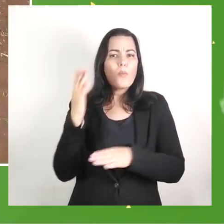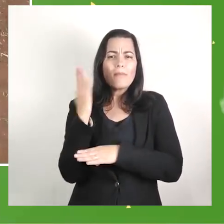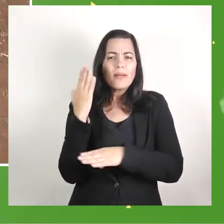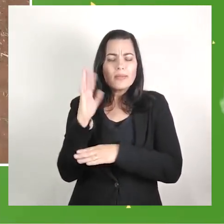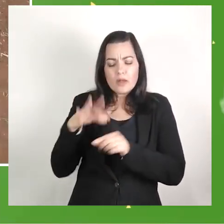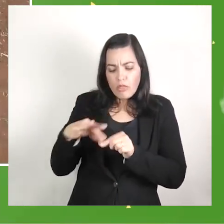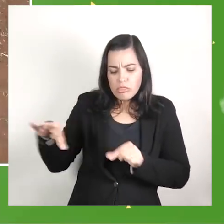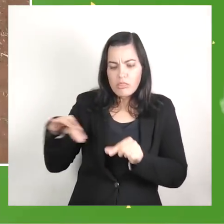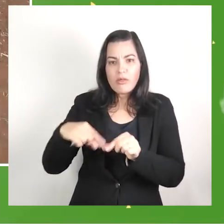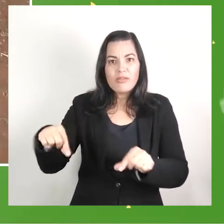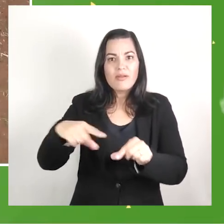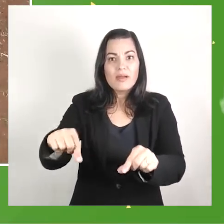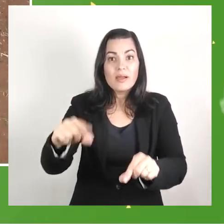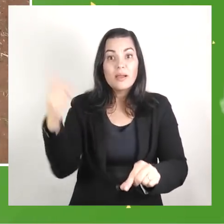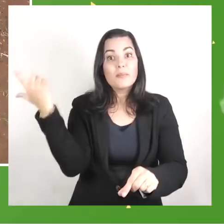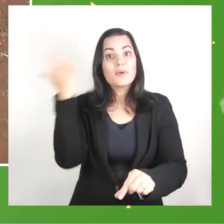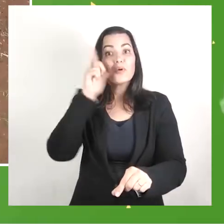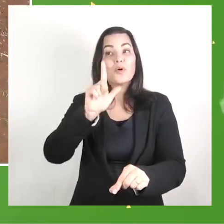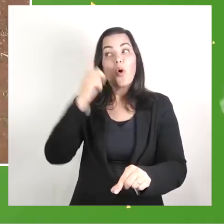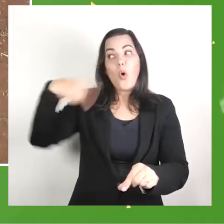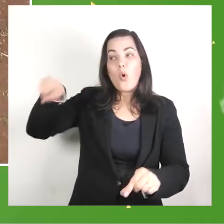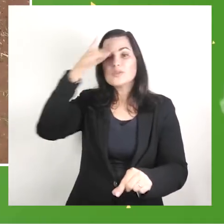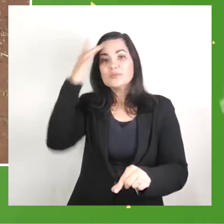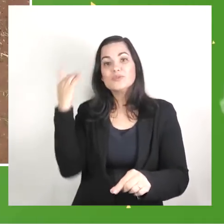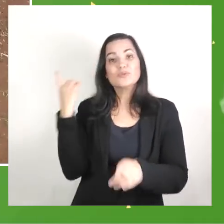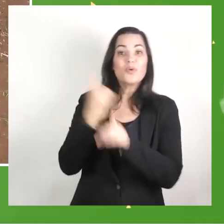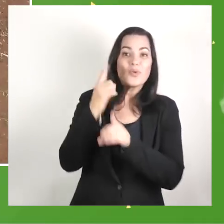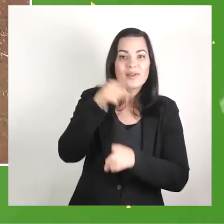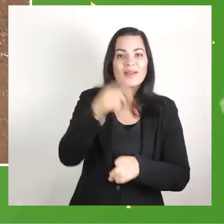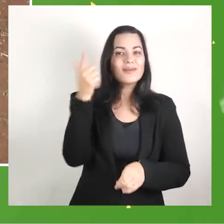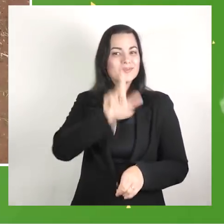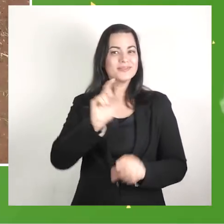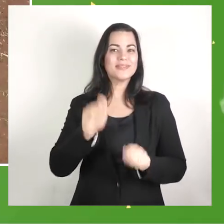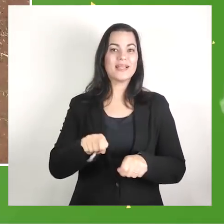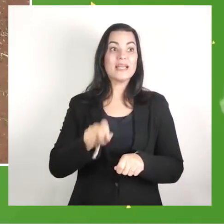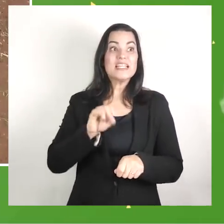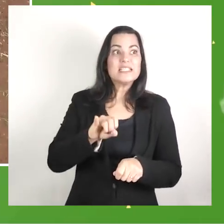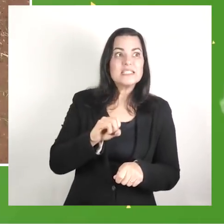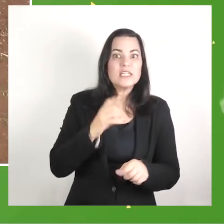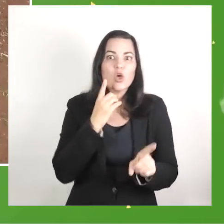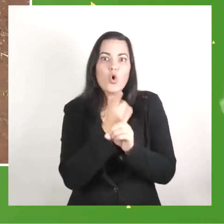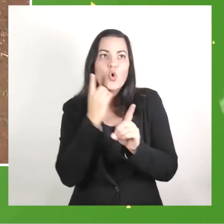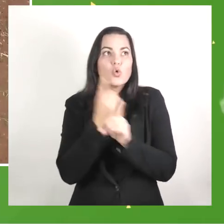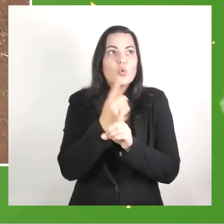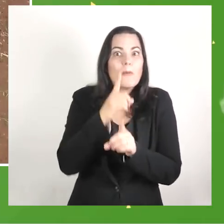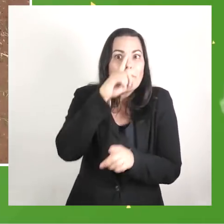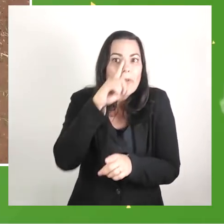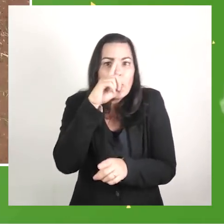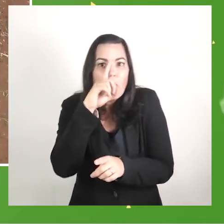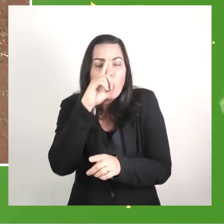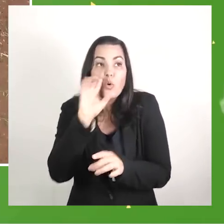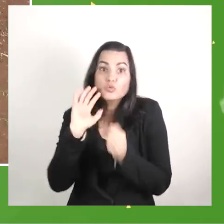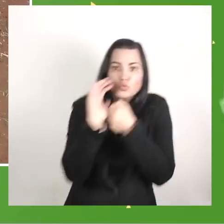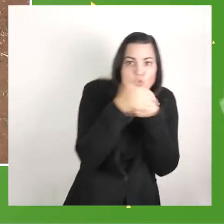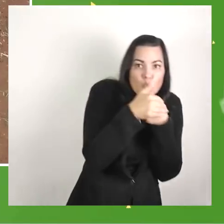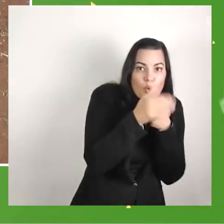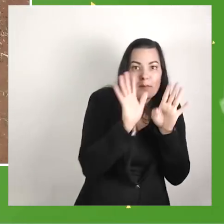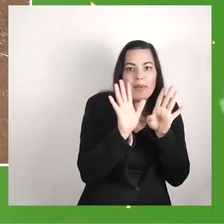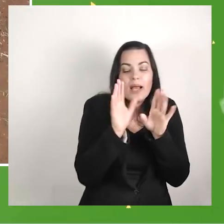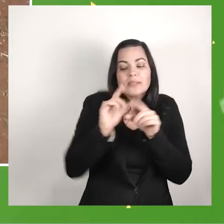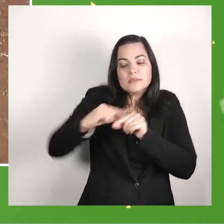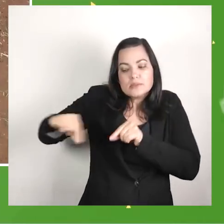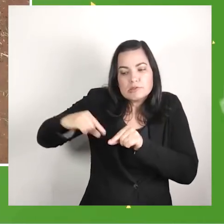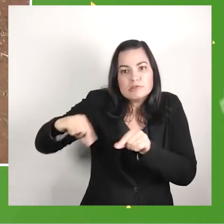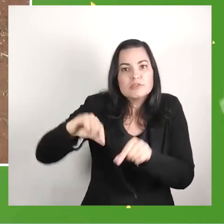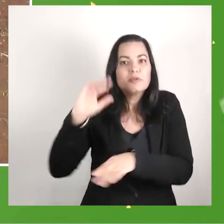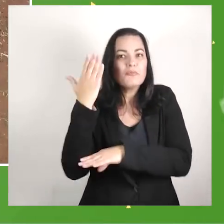conseguissem encontrar ele por lá. Então, se ele encontrasse algum perigo pelo caminho, ele ia se esconder, mas deixaria o